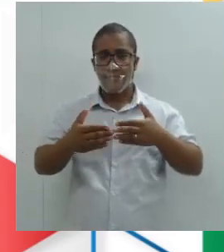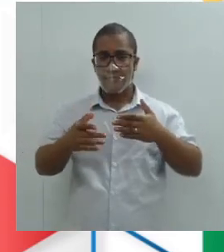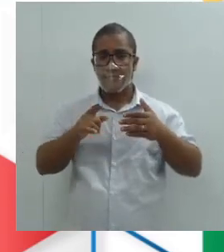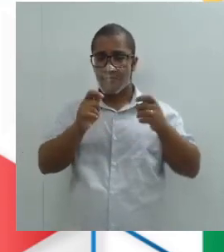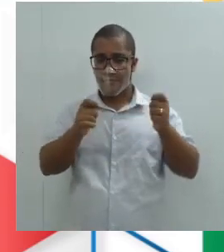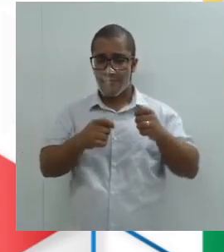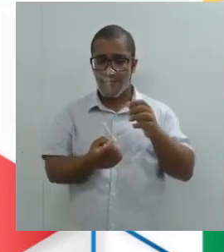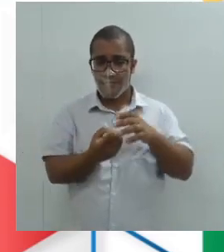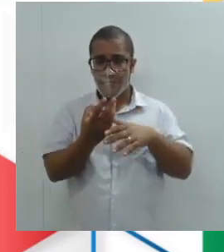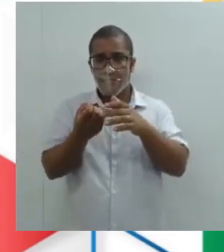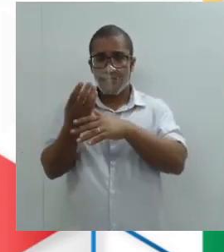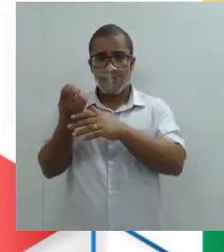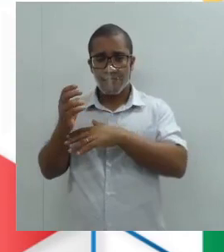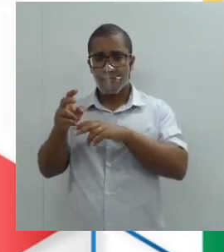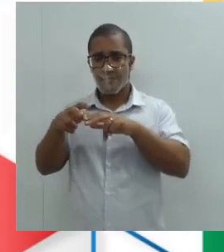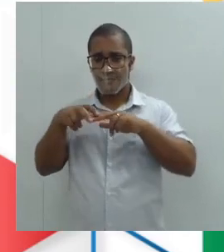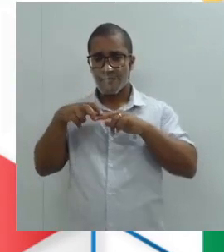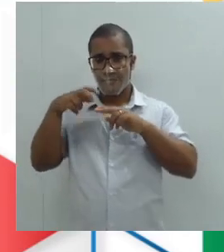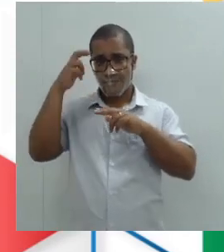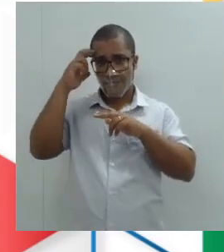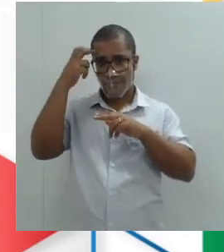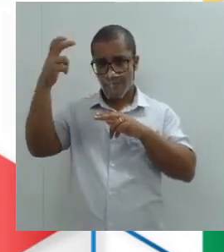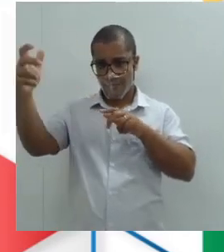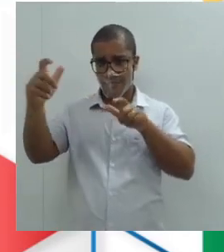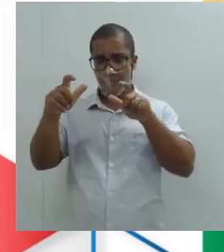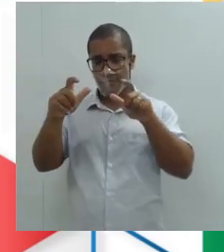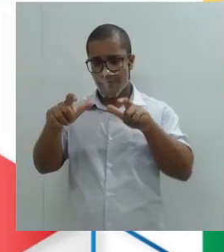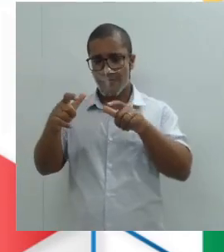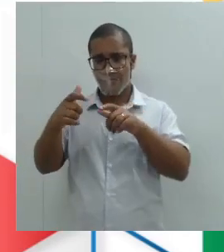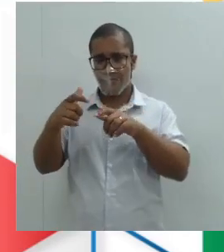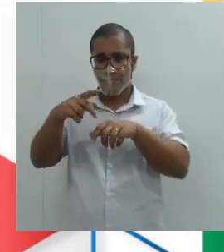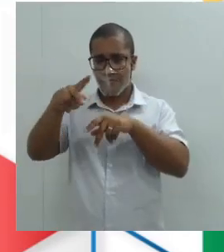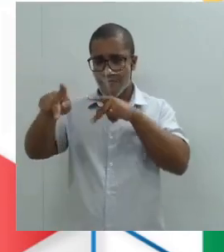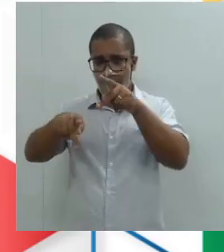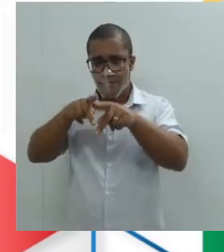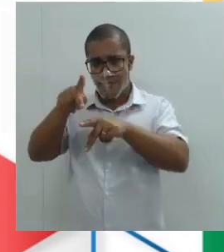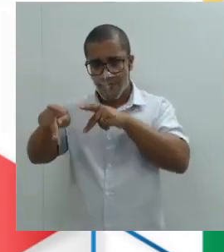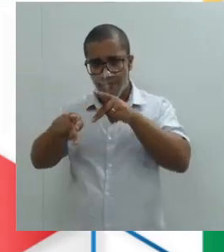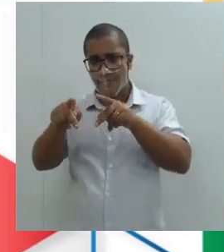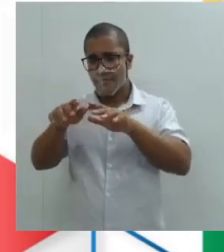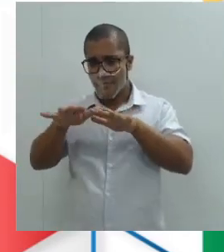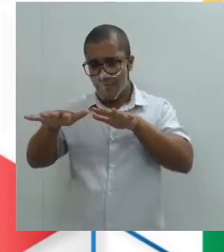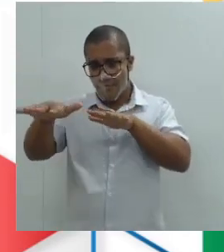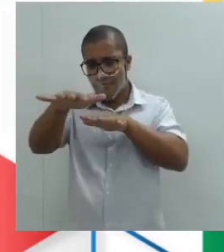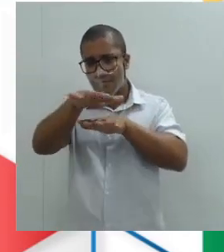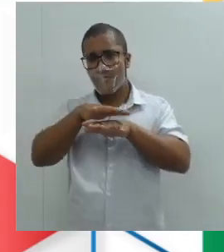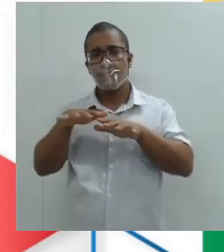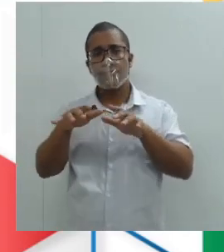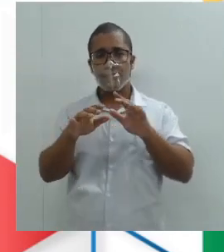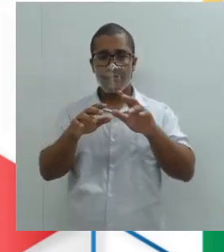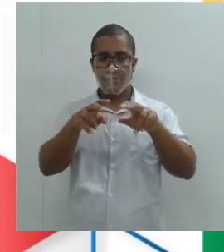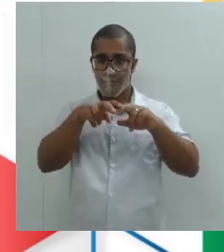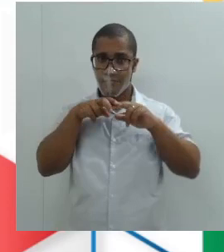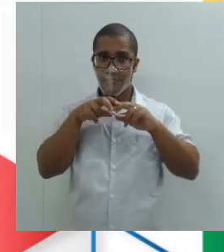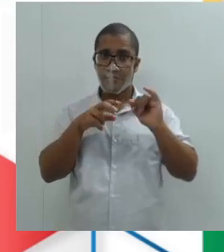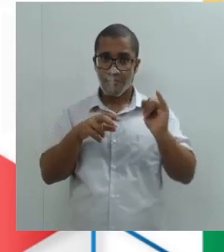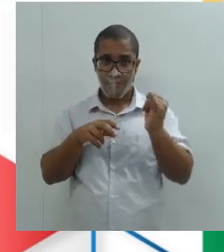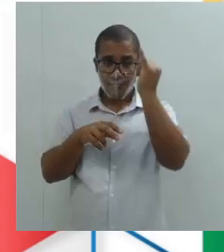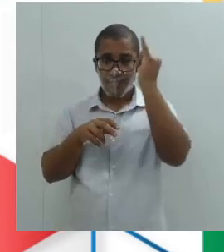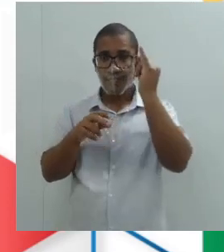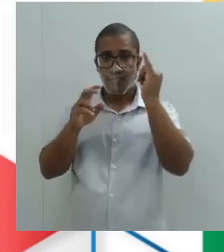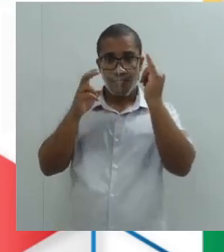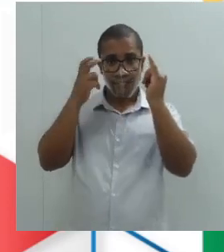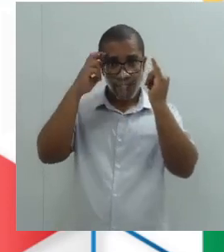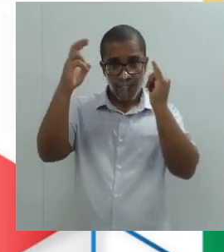pela cultura de determinada sociedade que, devido à importância cultural e científica,